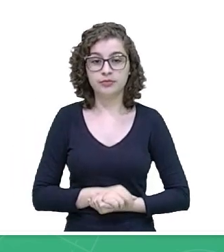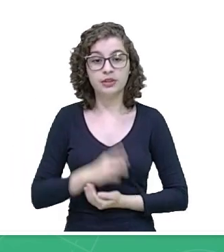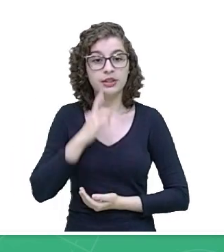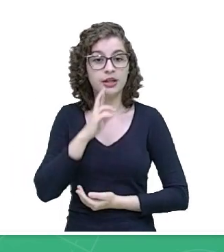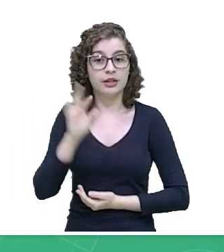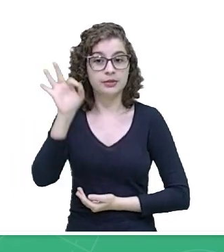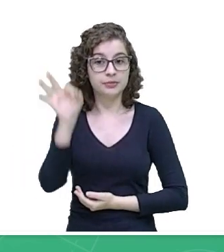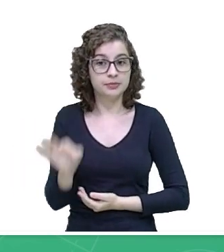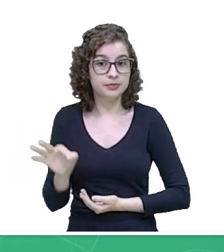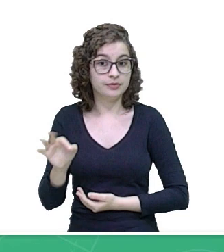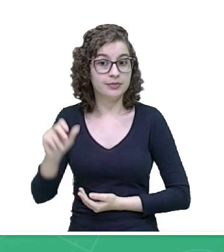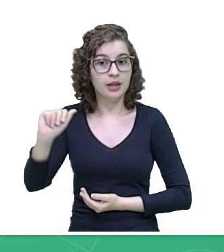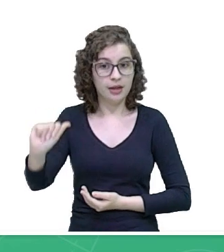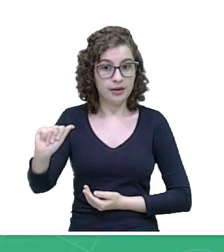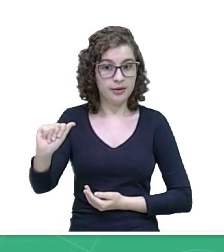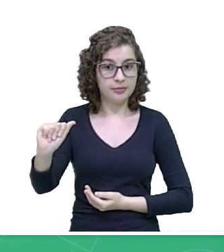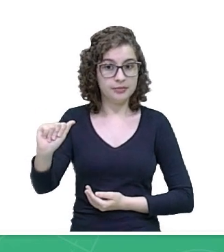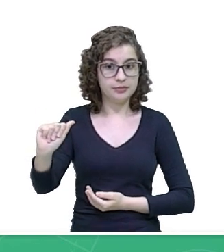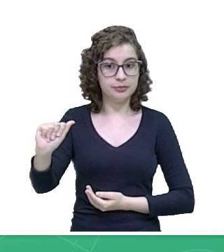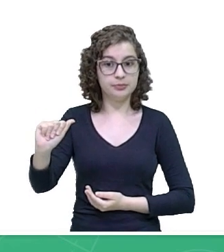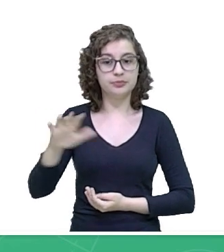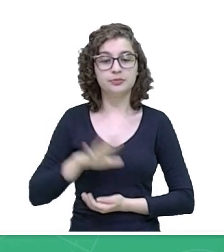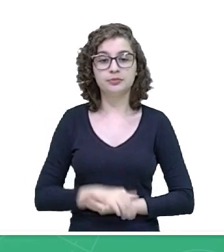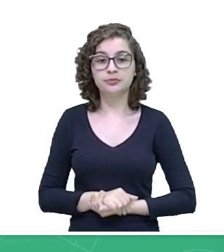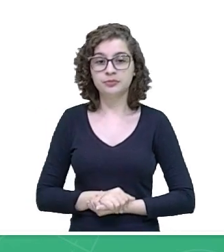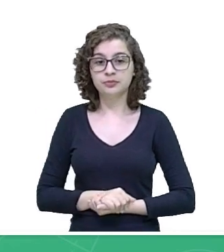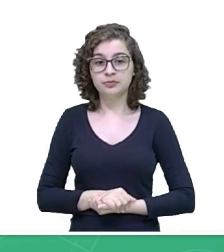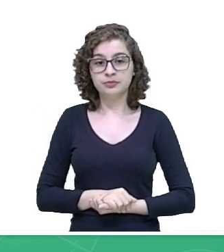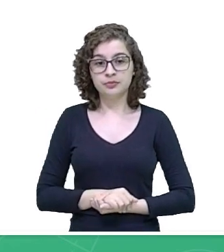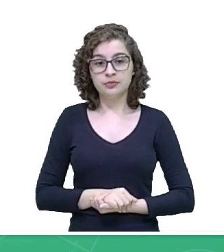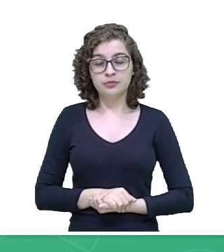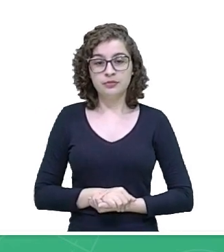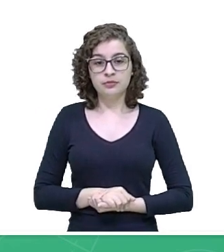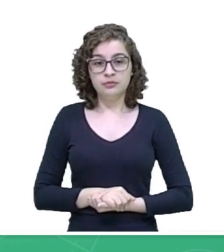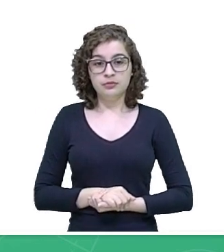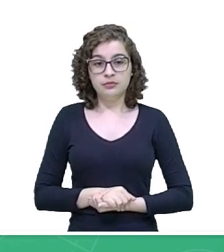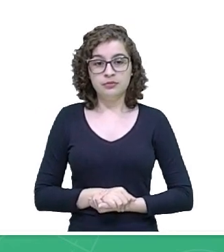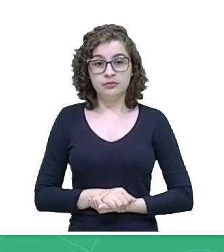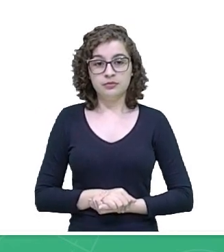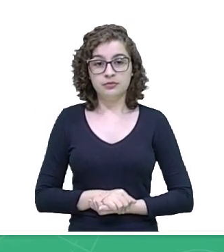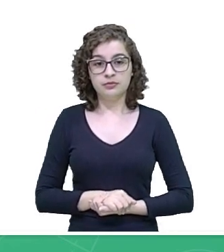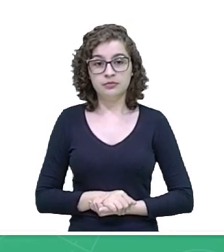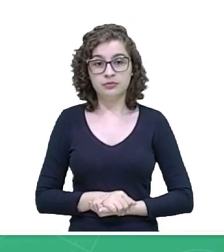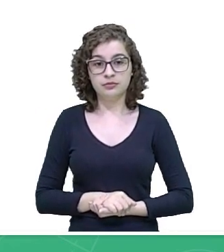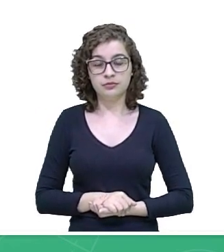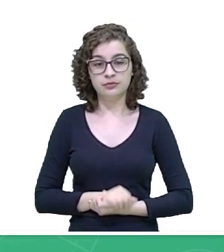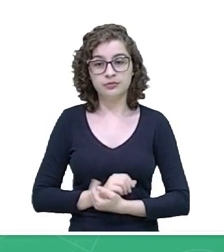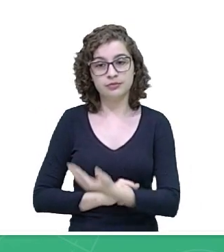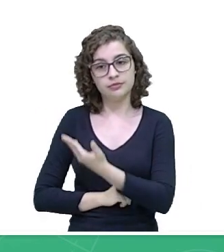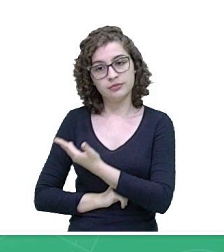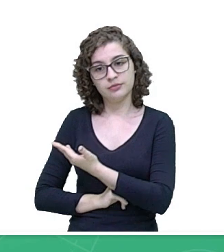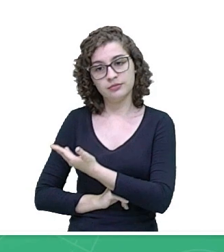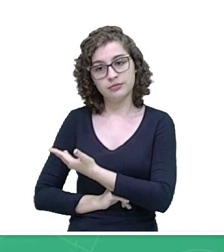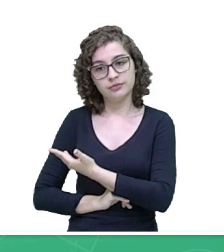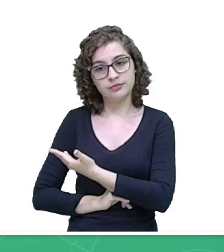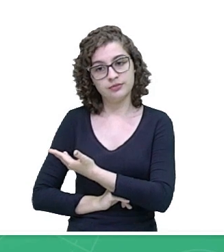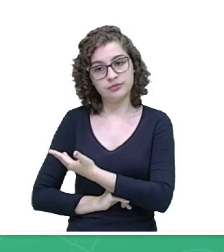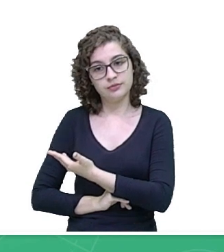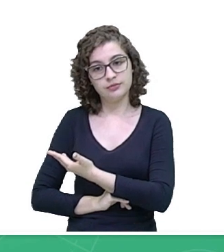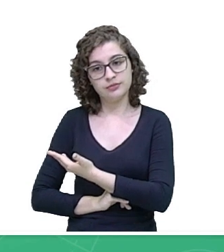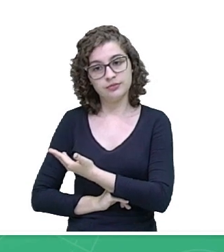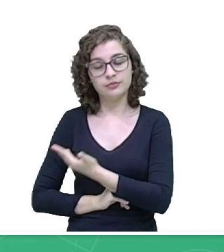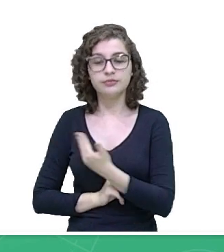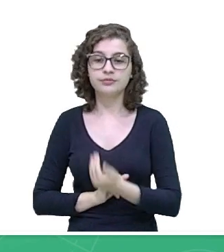lá da letra A da nossa atividade. Então, aqui, nós vamos marcar a letra A como sendo a